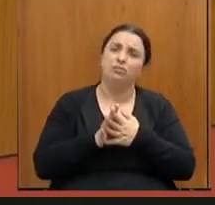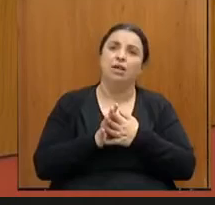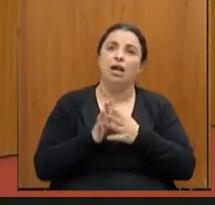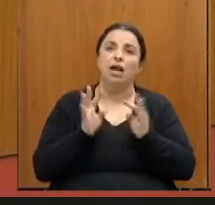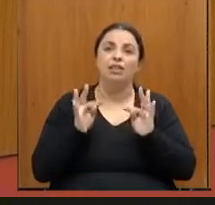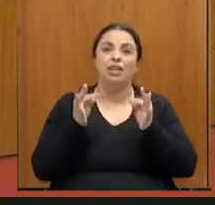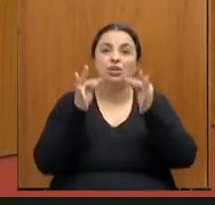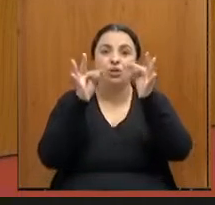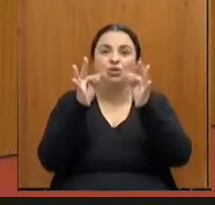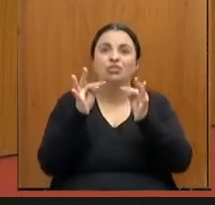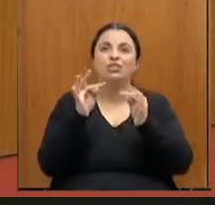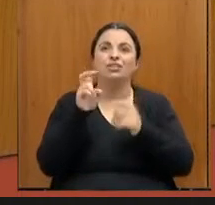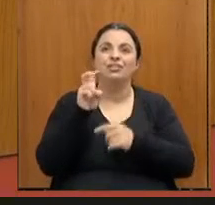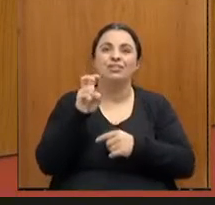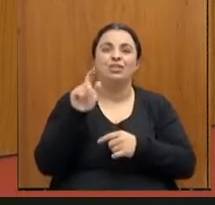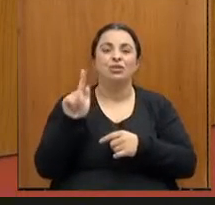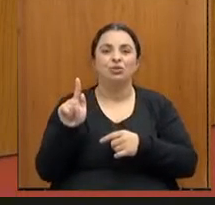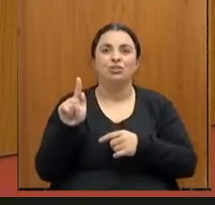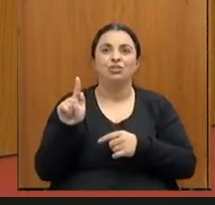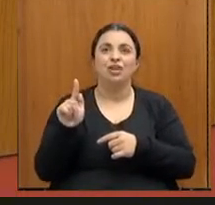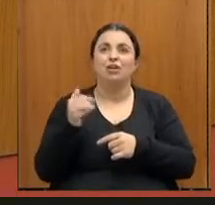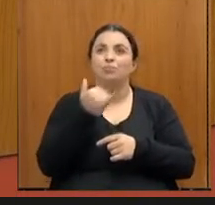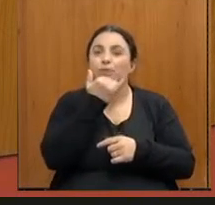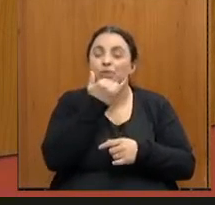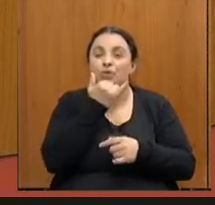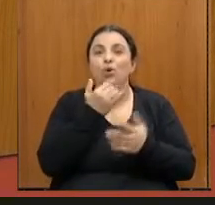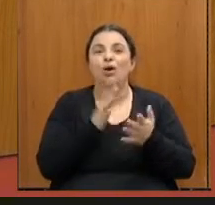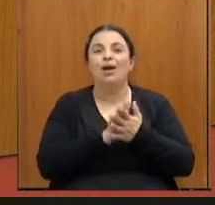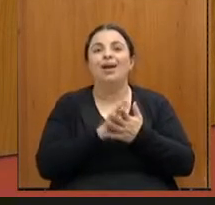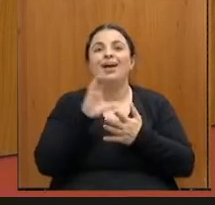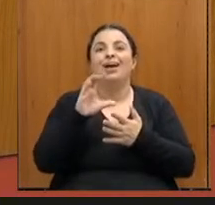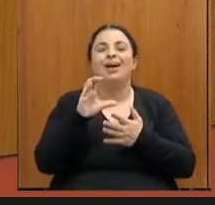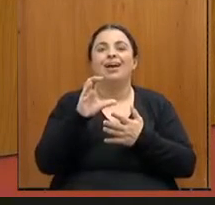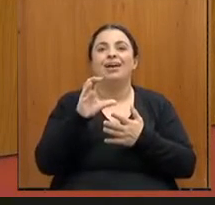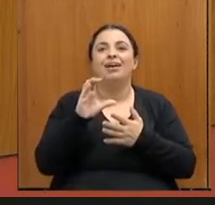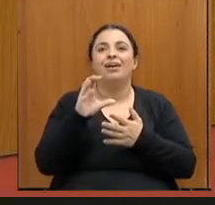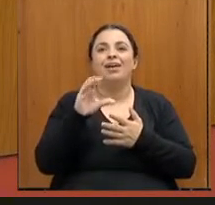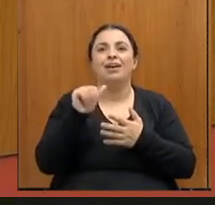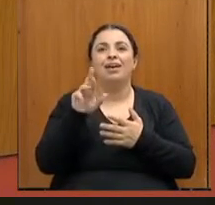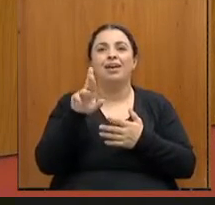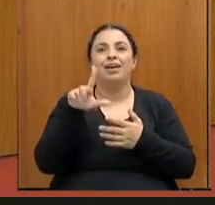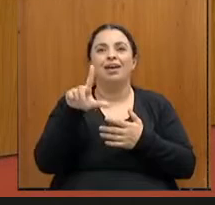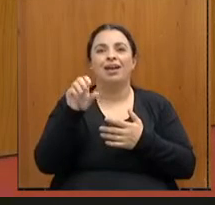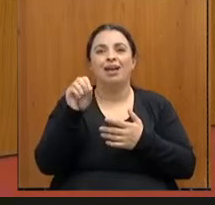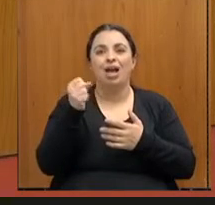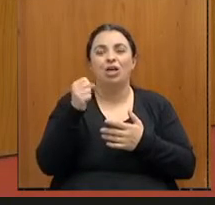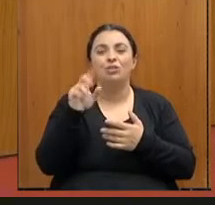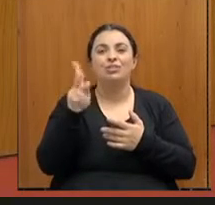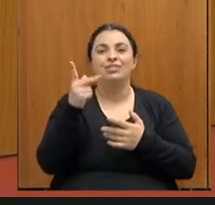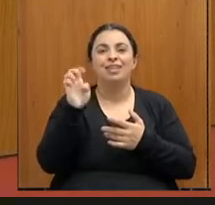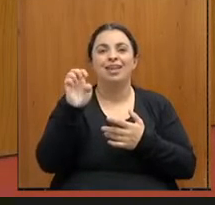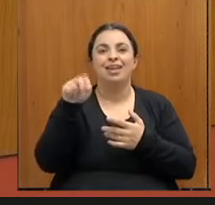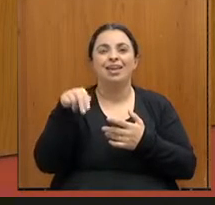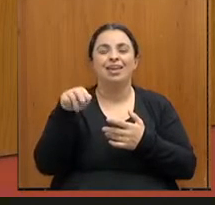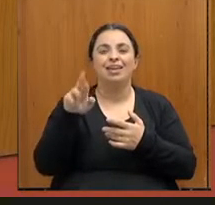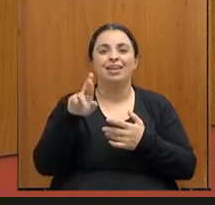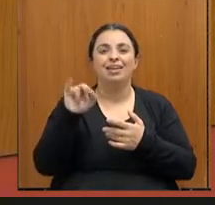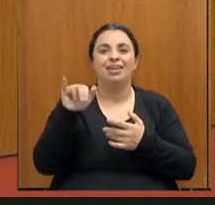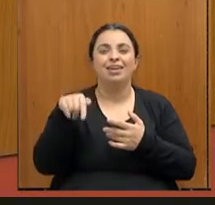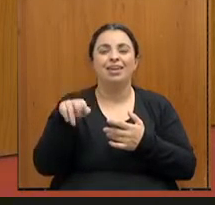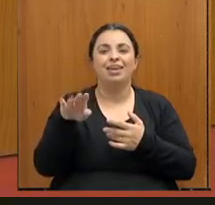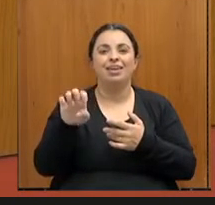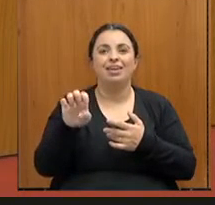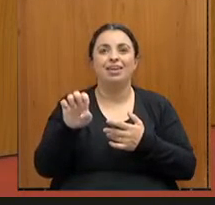tecnologia 5g pelo amor me perdoa Carlos Henrique deputado Carlos Henrique deputado Carlos Henrique